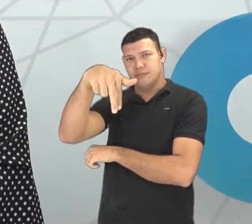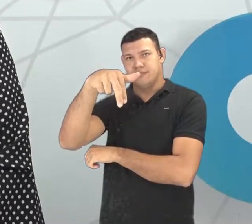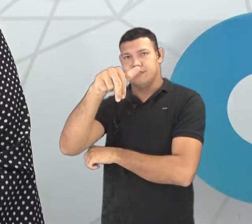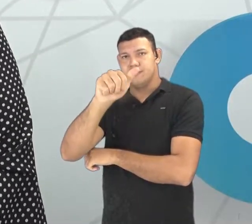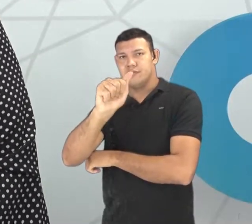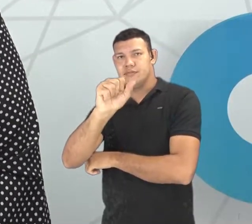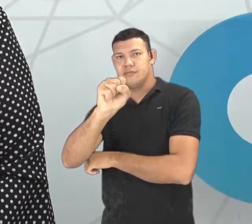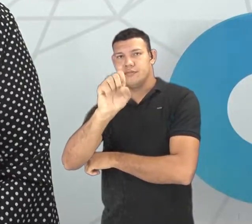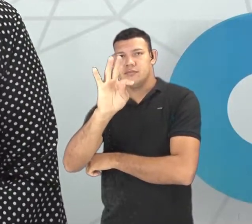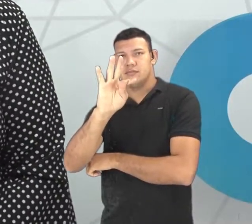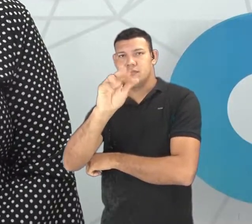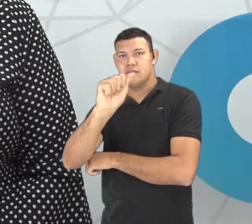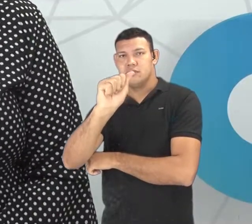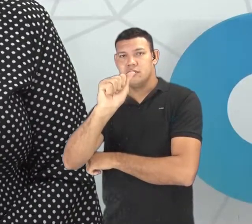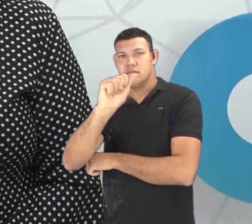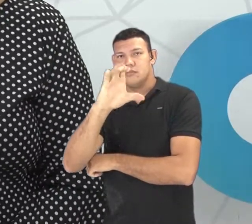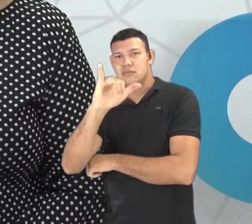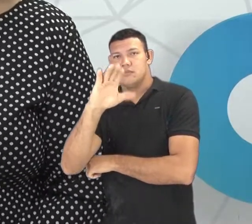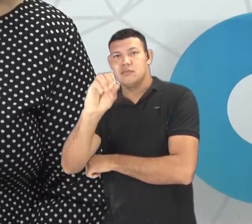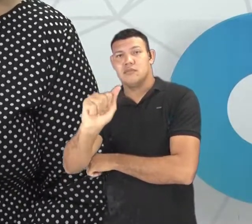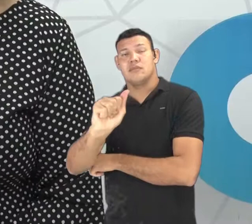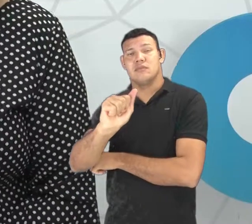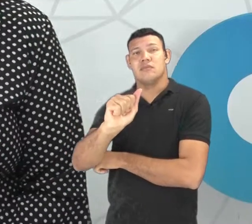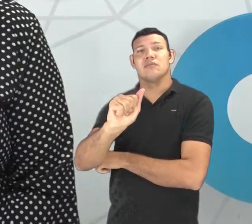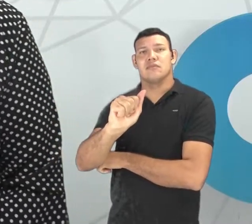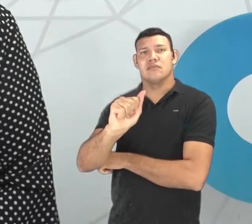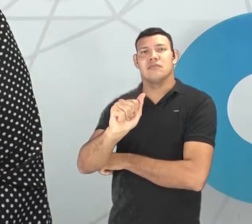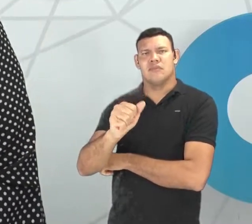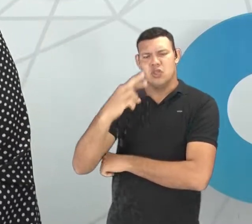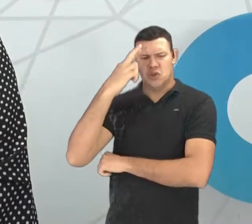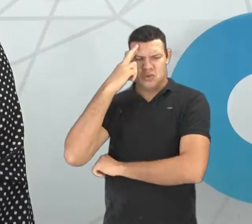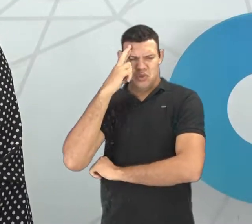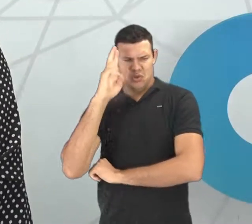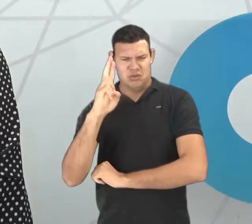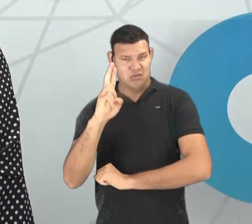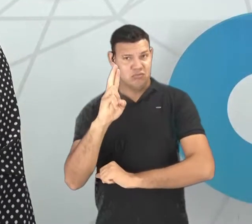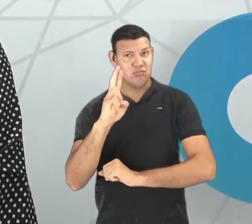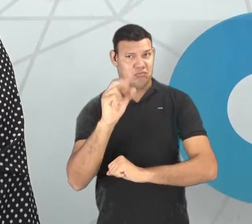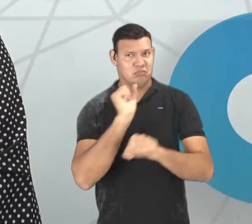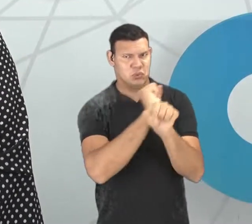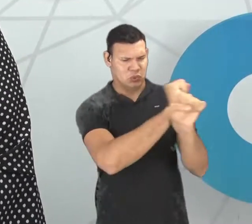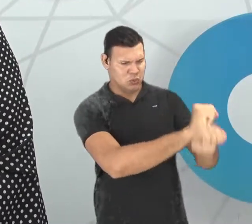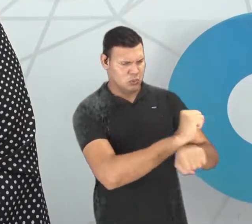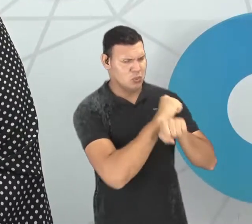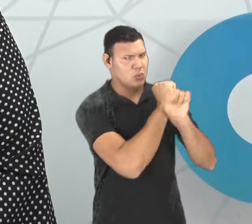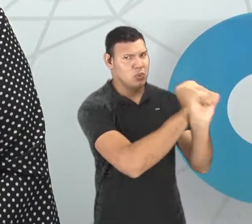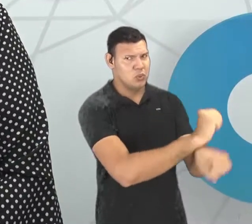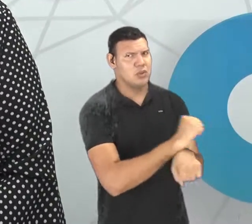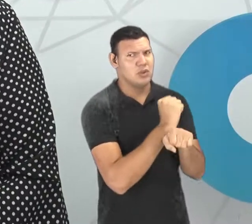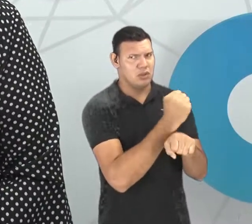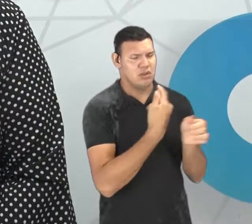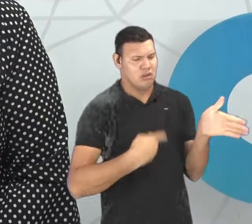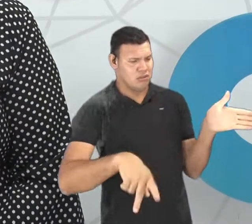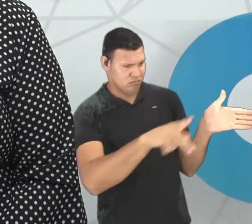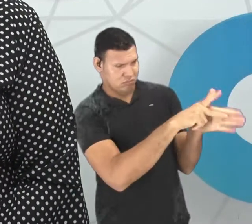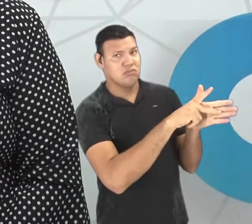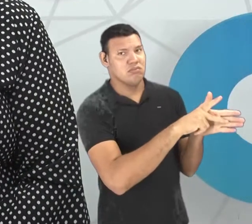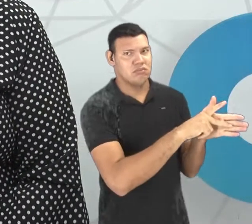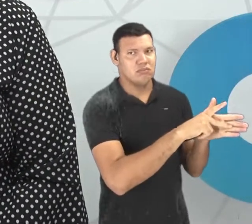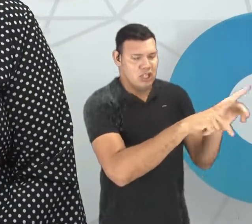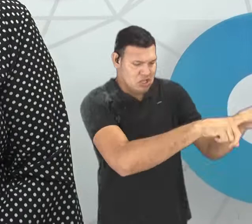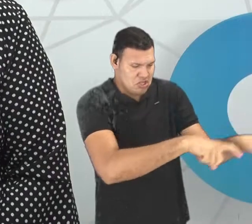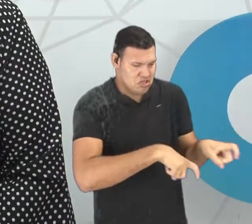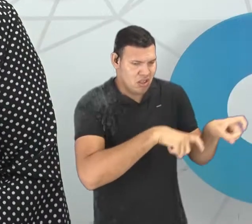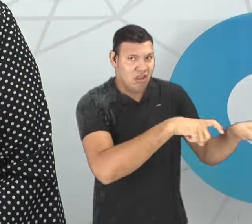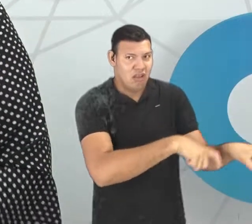uma mulher de rara beleza, que chamava atenção, mas o senhor dos escravos, o dono lá, o proprietário lá da